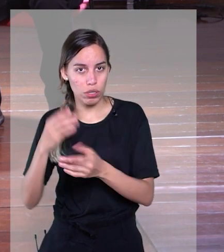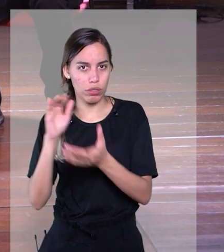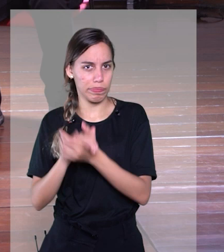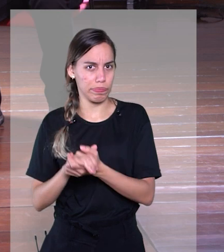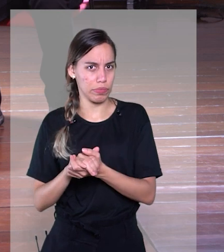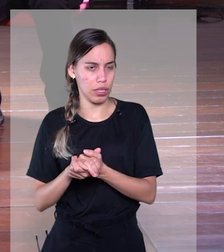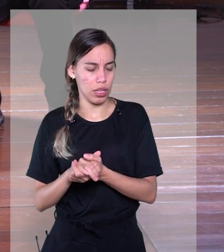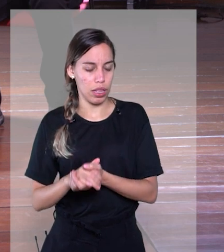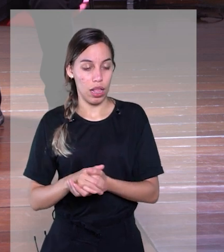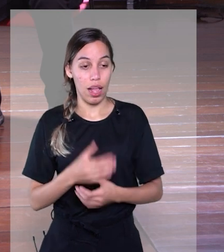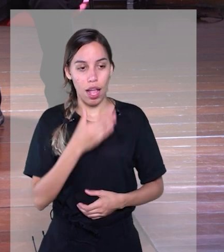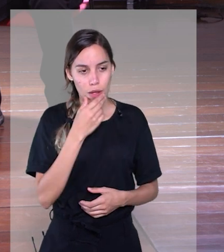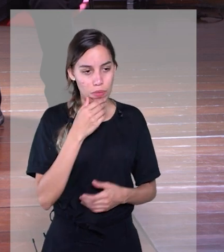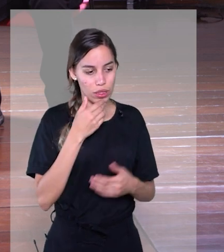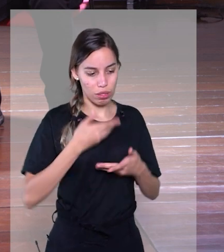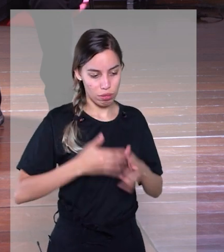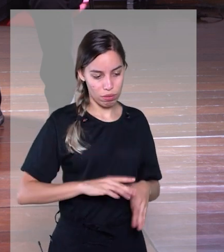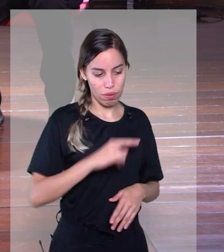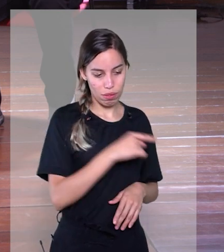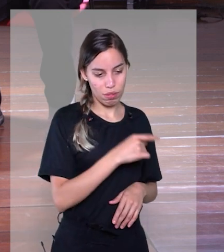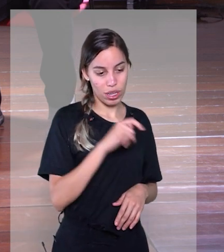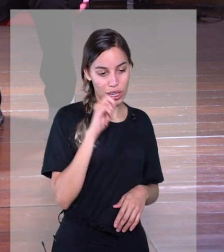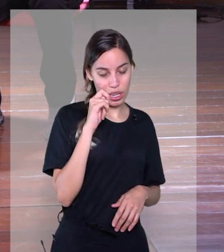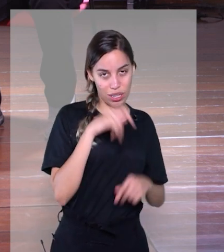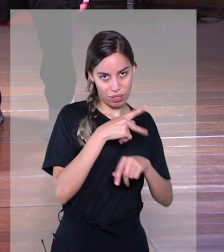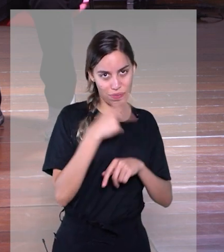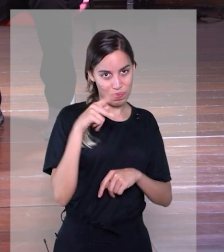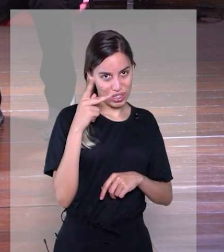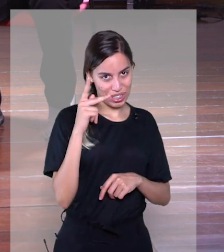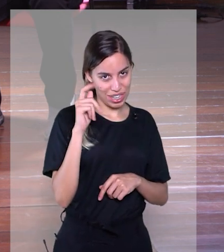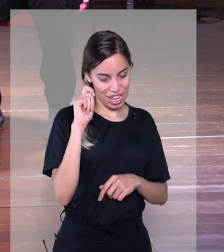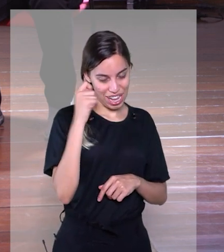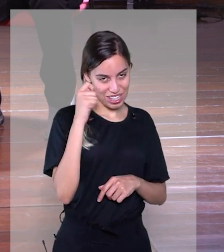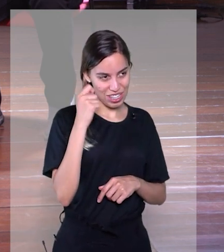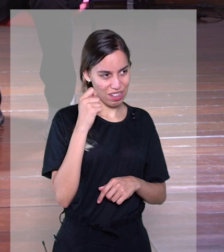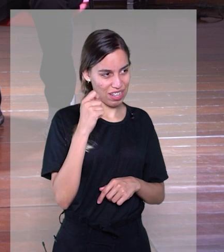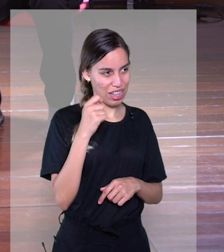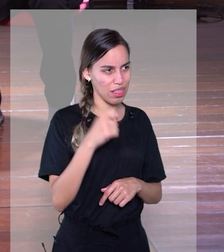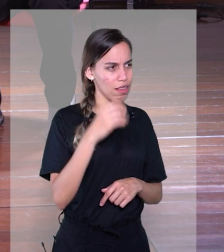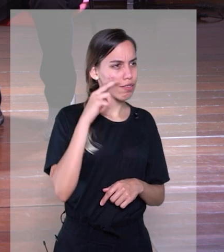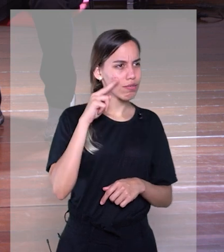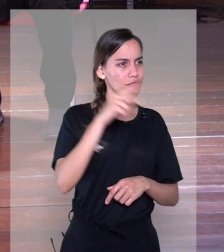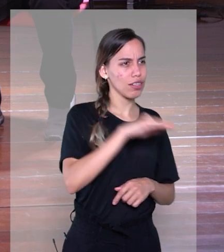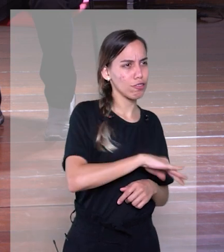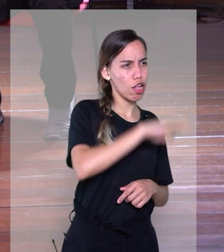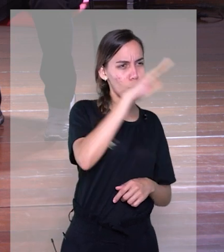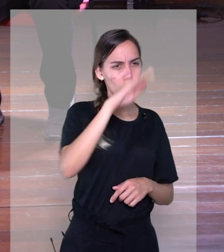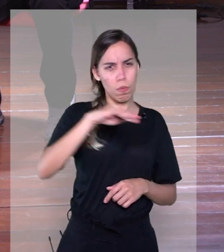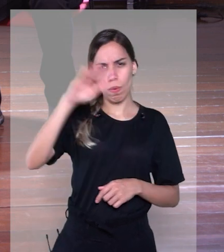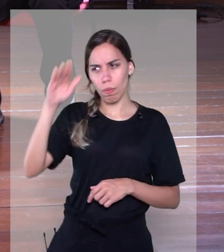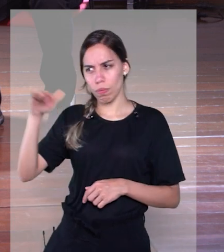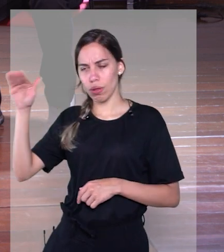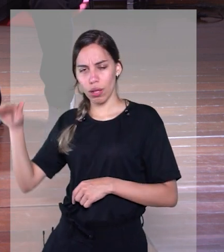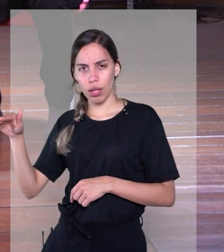Córdoba, que é no meio da Argentina, e tem uma paisagem muito semelhante a Minas, com montanhas e serras, enfim. Não tem